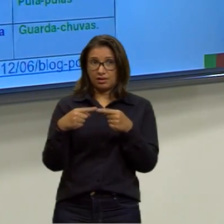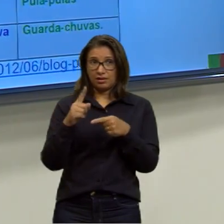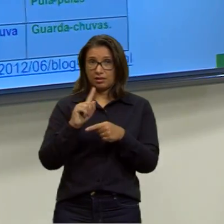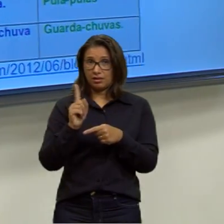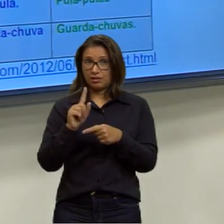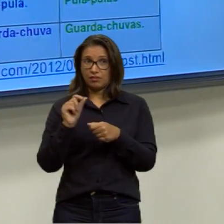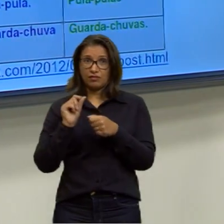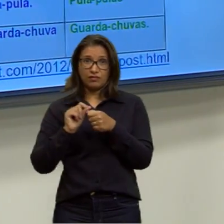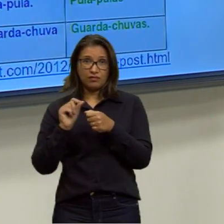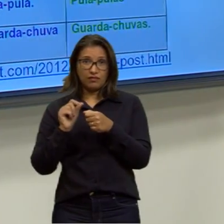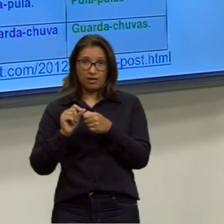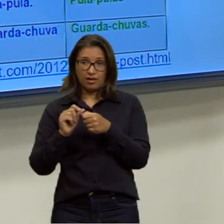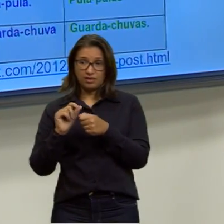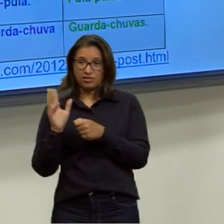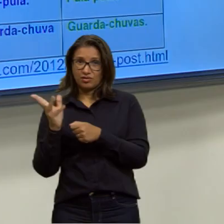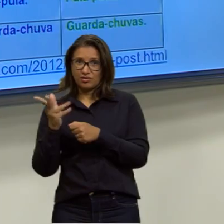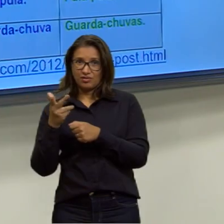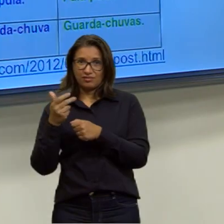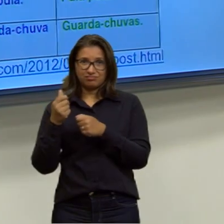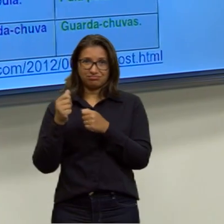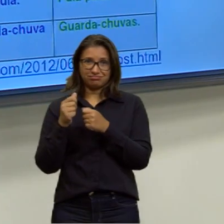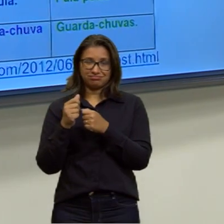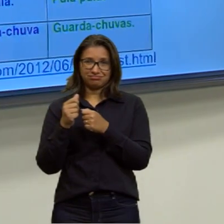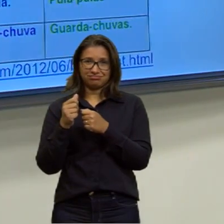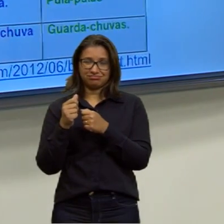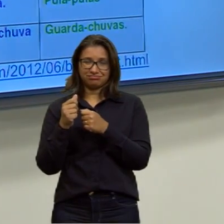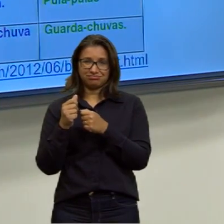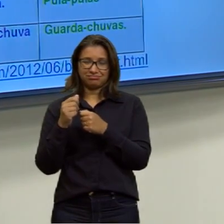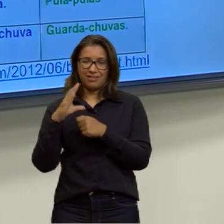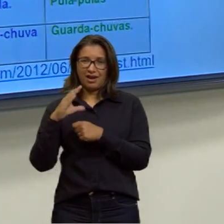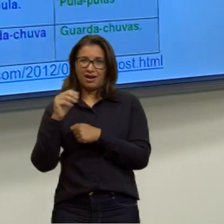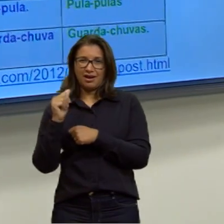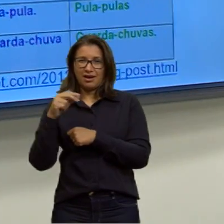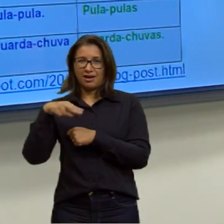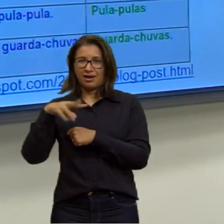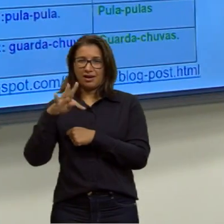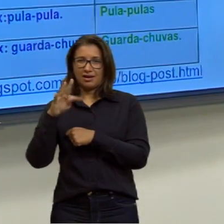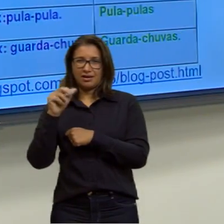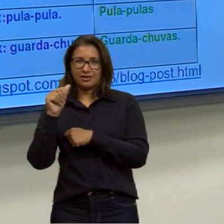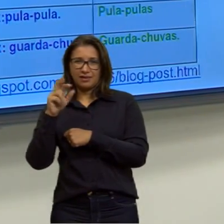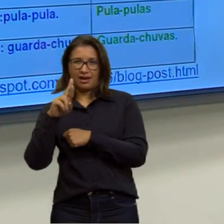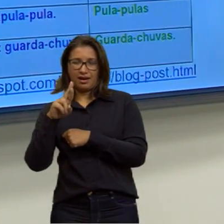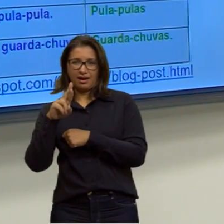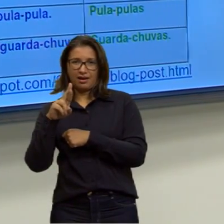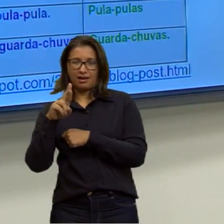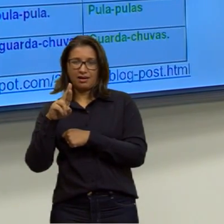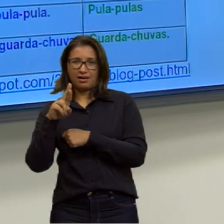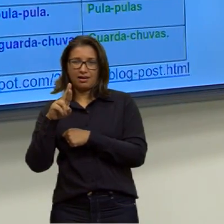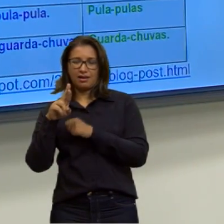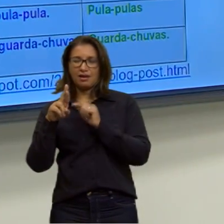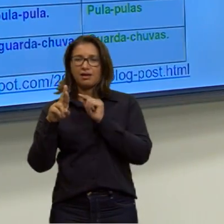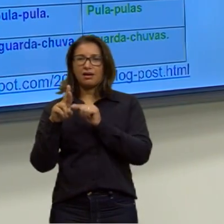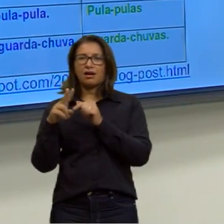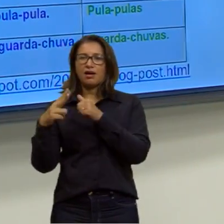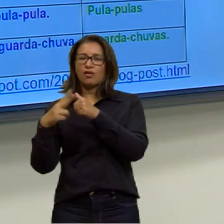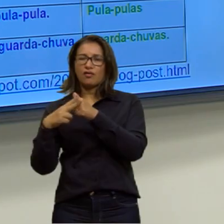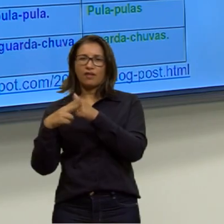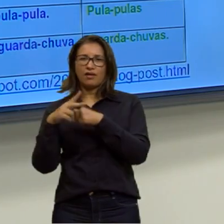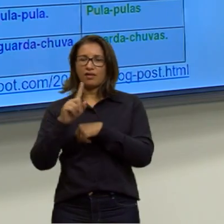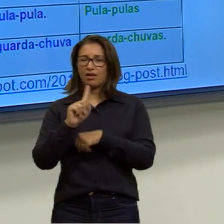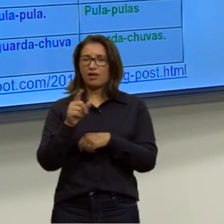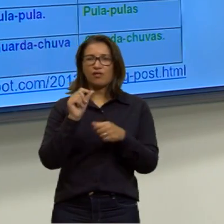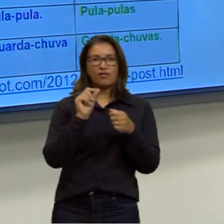eu não digo assim cantar atende posso dizer o contrário cantares mas geralmente verbo não